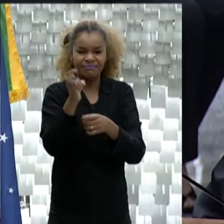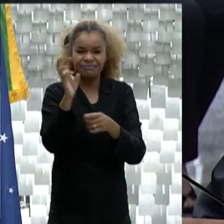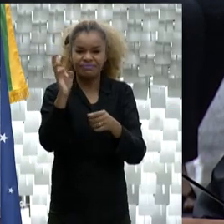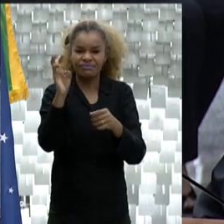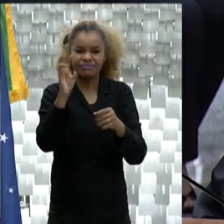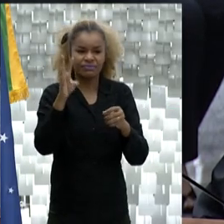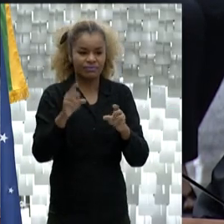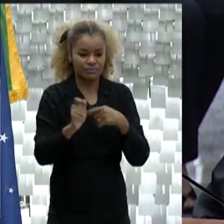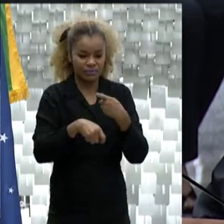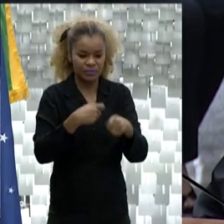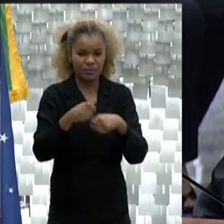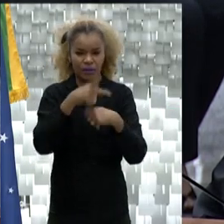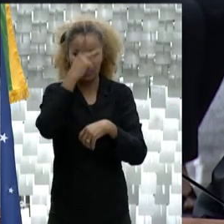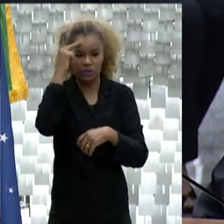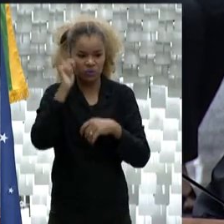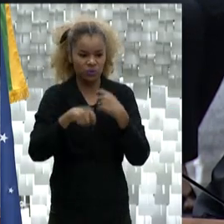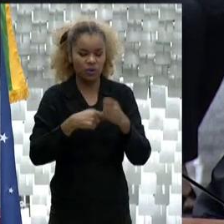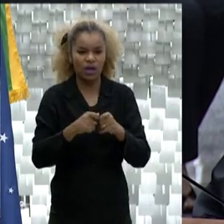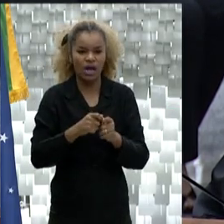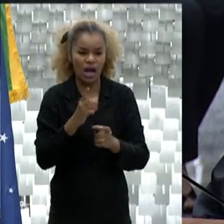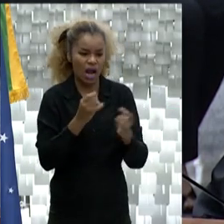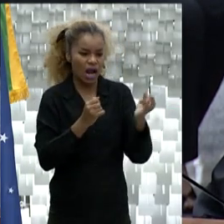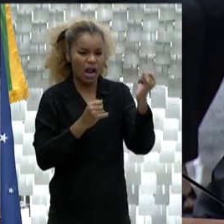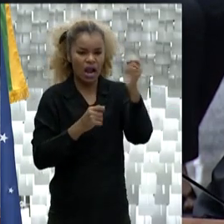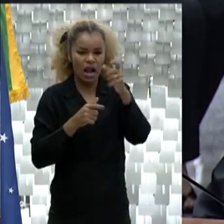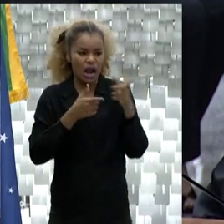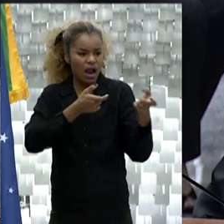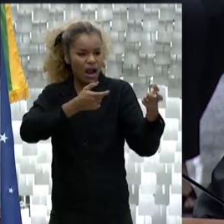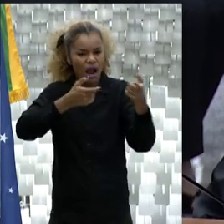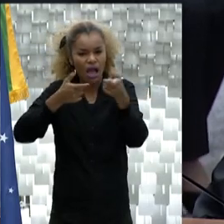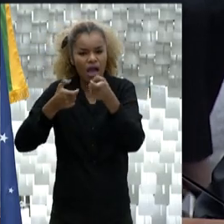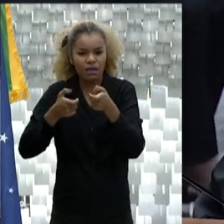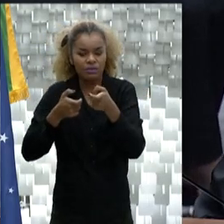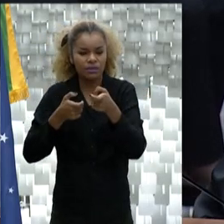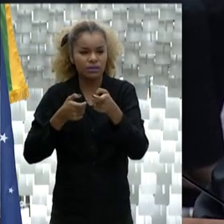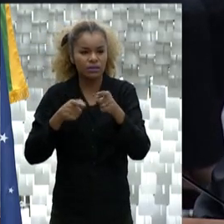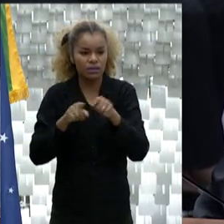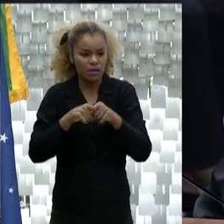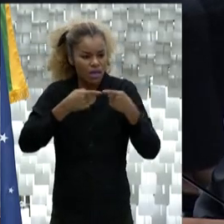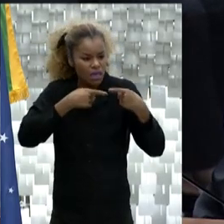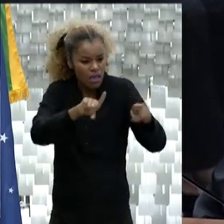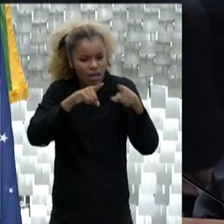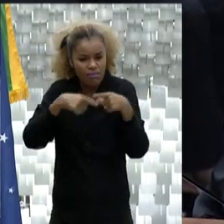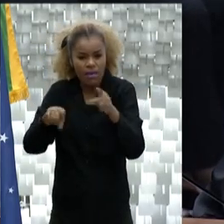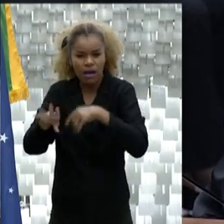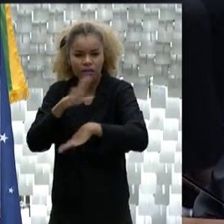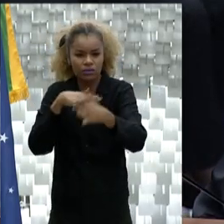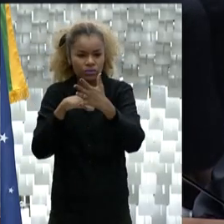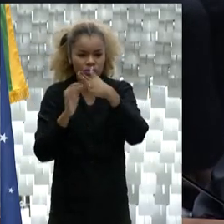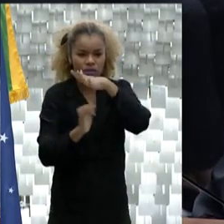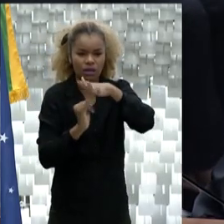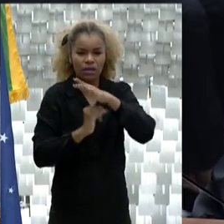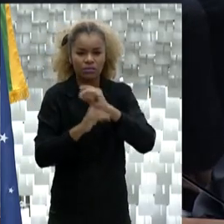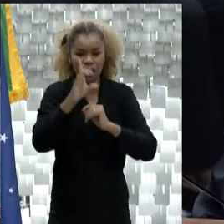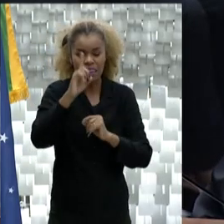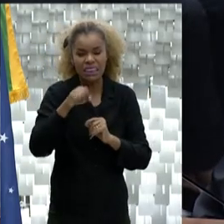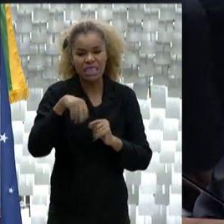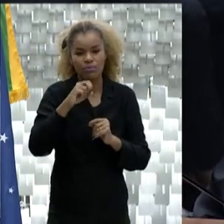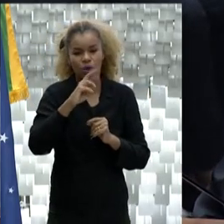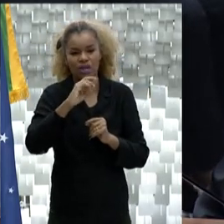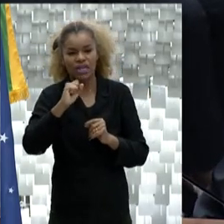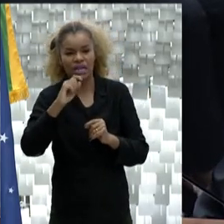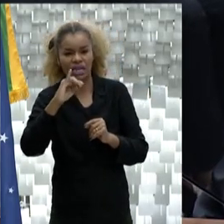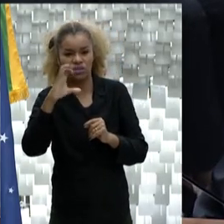armas. É evidente a ameaça às instituições democráticas. As